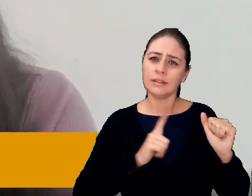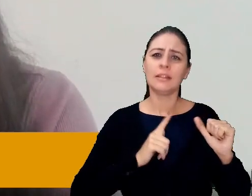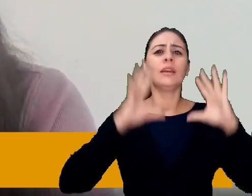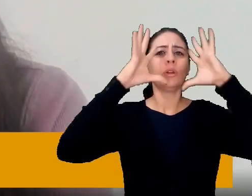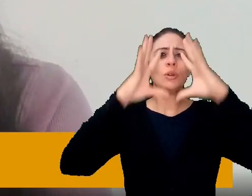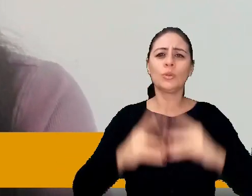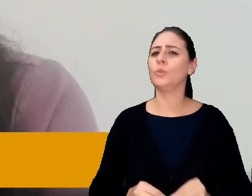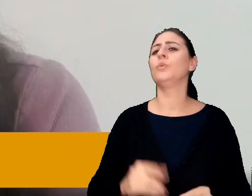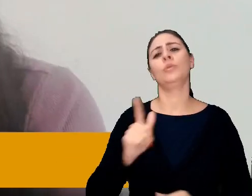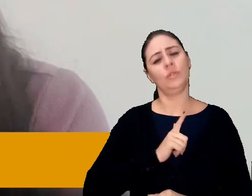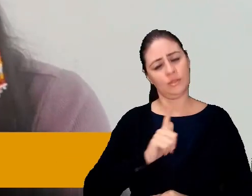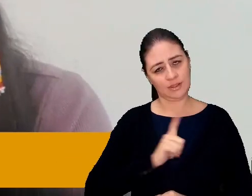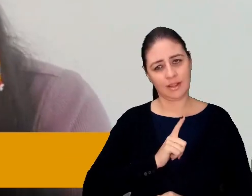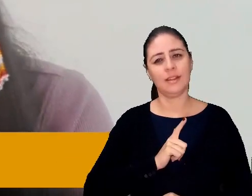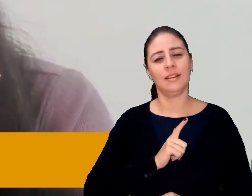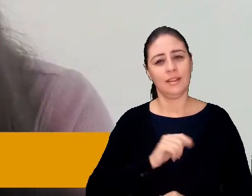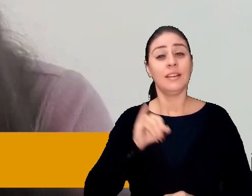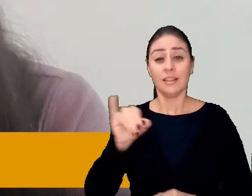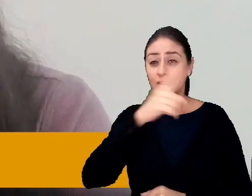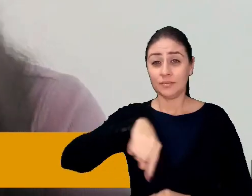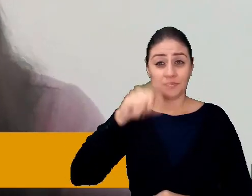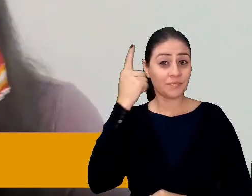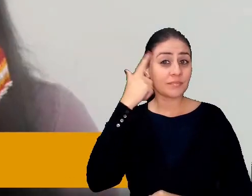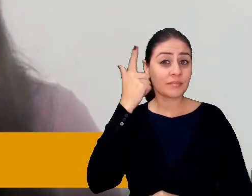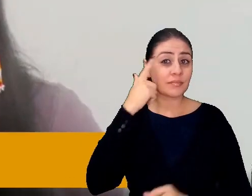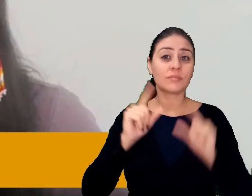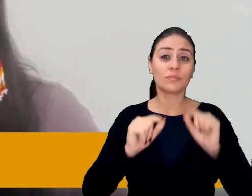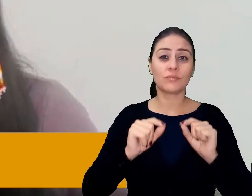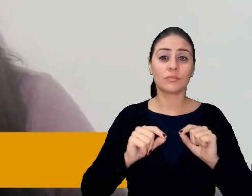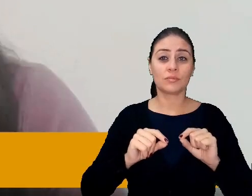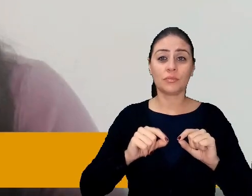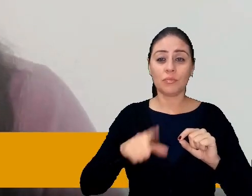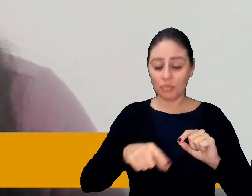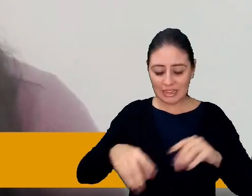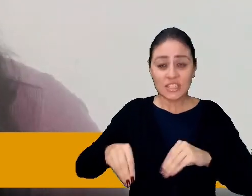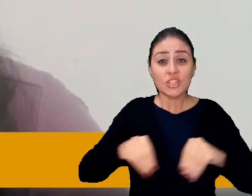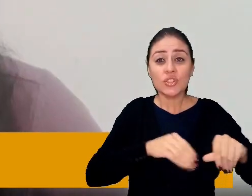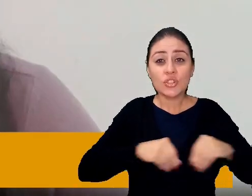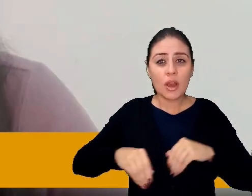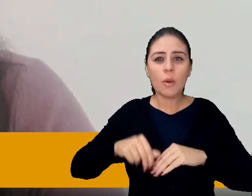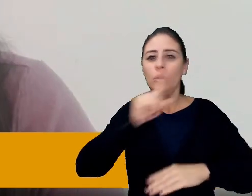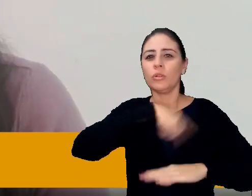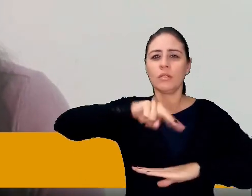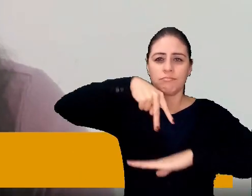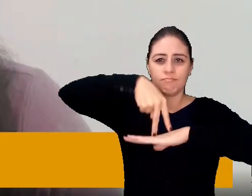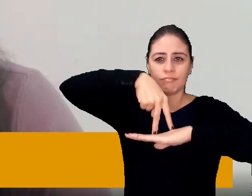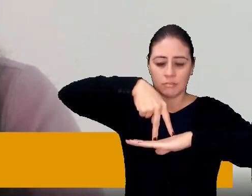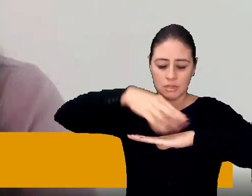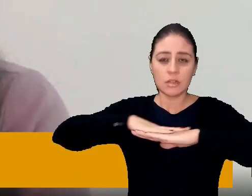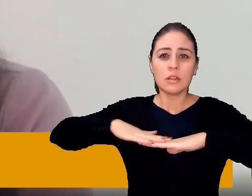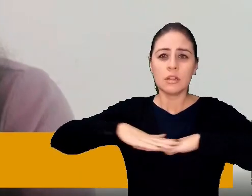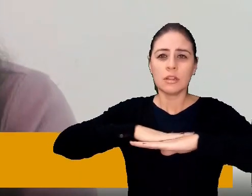porque se a gente for pensar, esse chão onde a gente pisa está encharcado de sangue. Então não tem como a gente negar isso, que nem eu